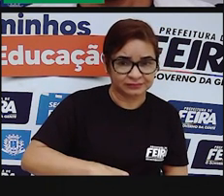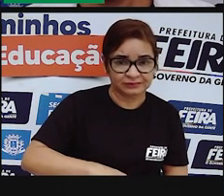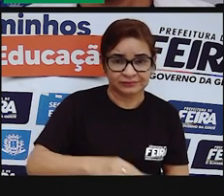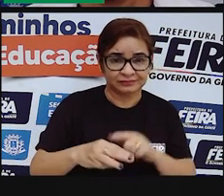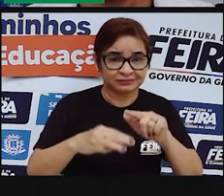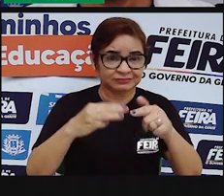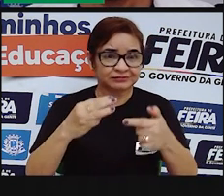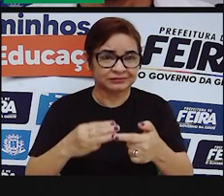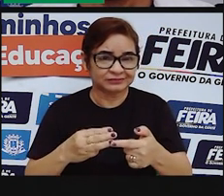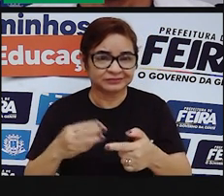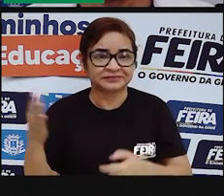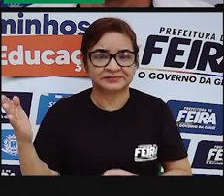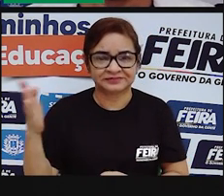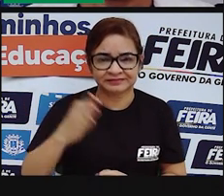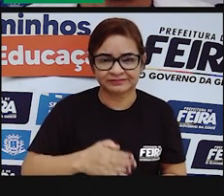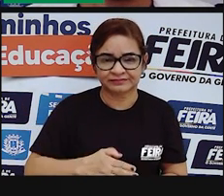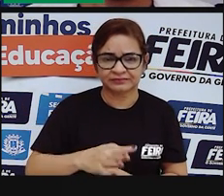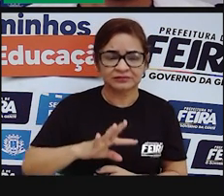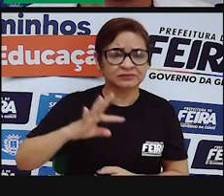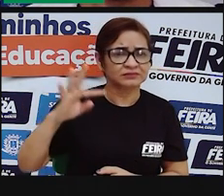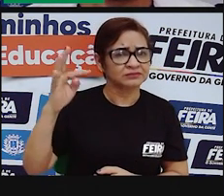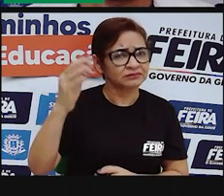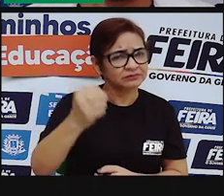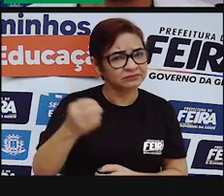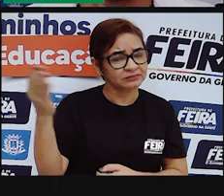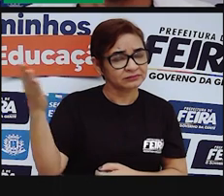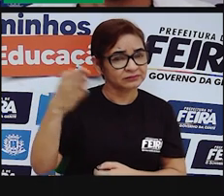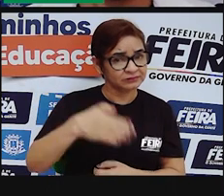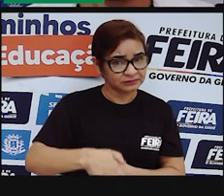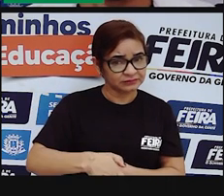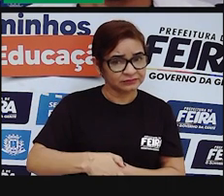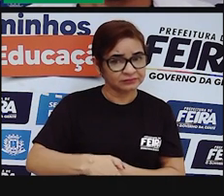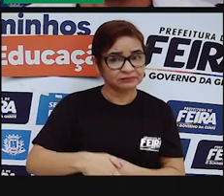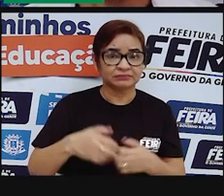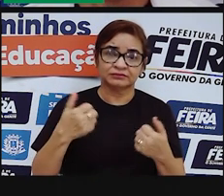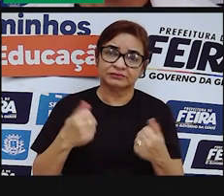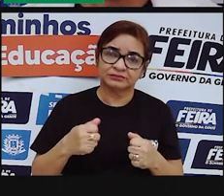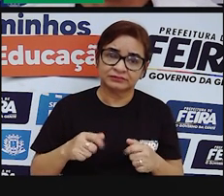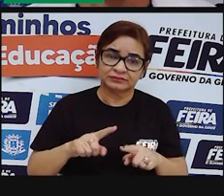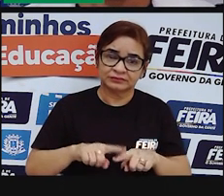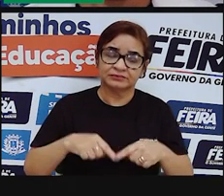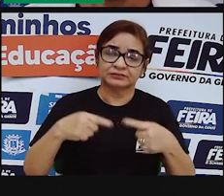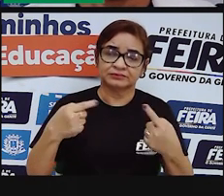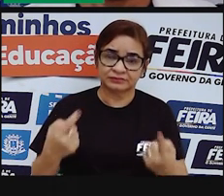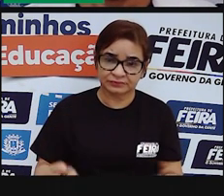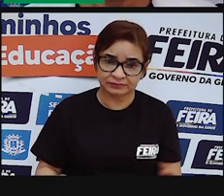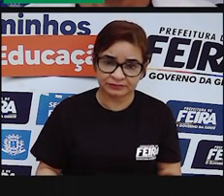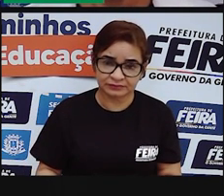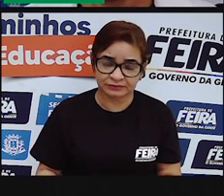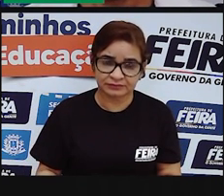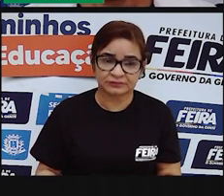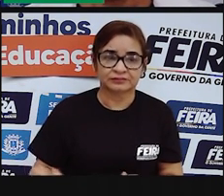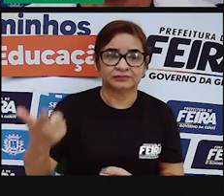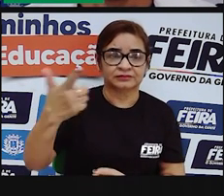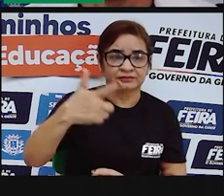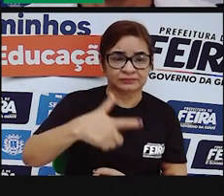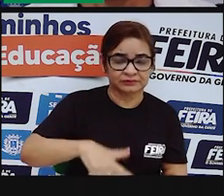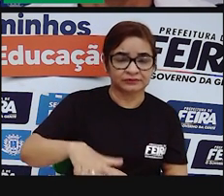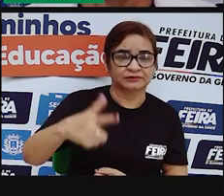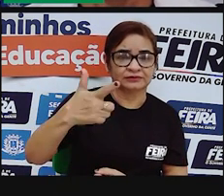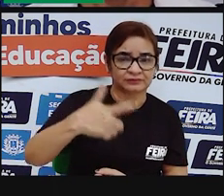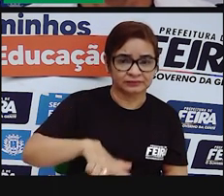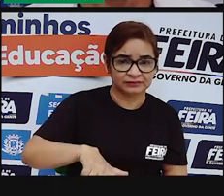de orações, dentro de um texto prosa, ou em qualquer outro contexto de escrita, ou de fala.